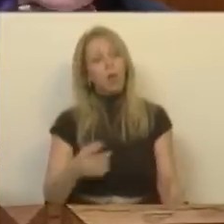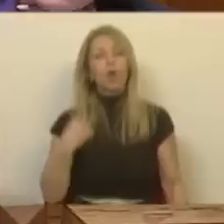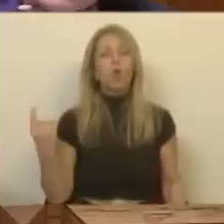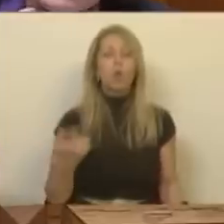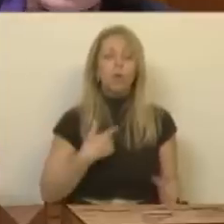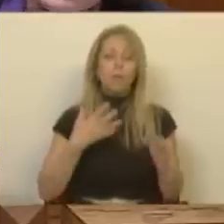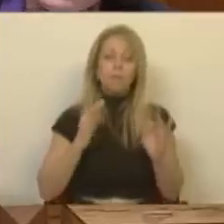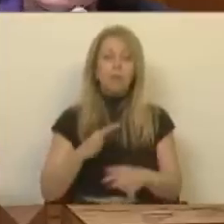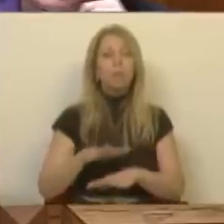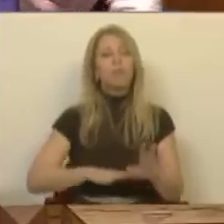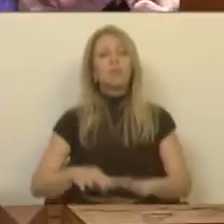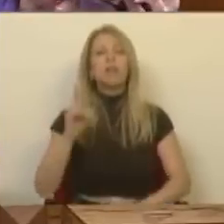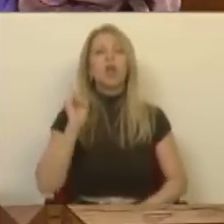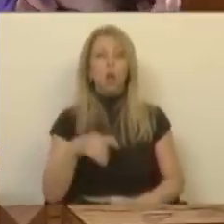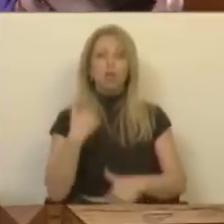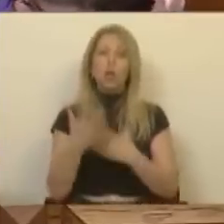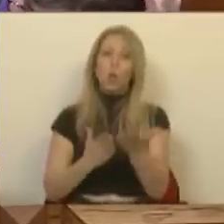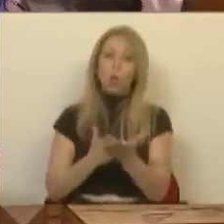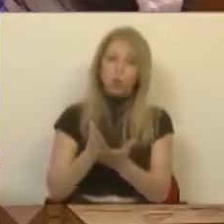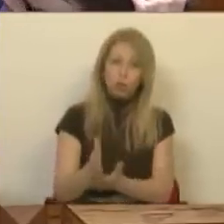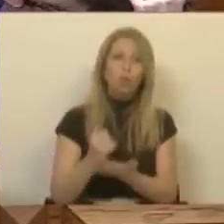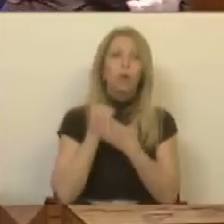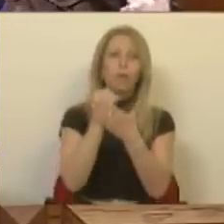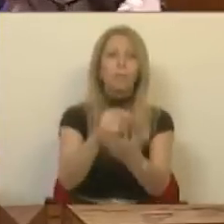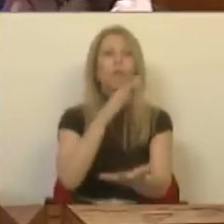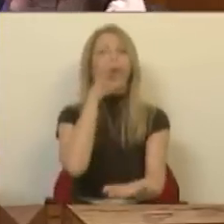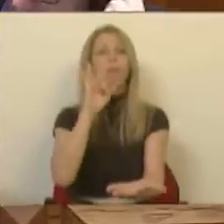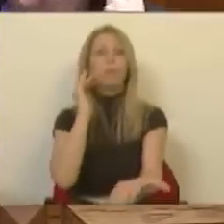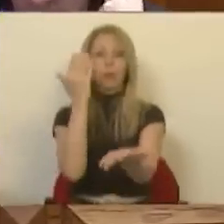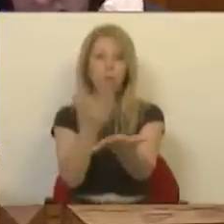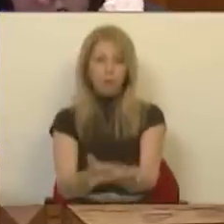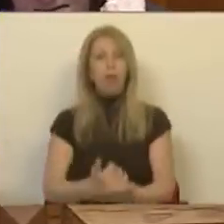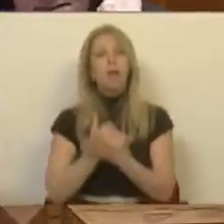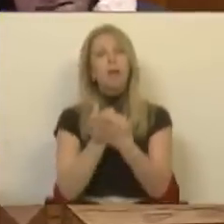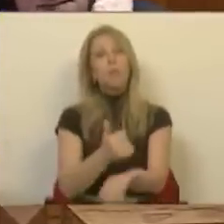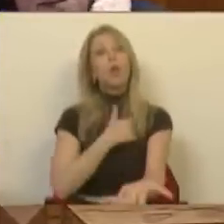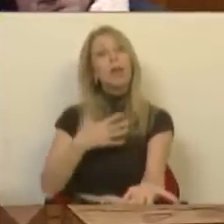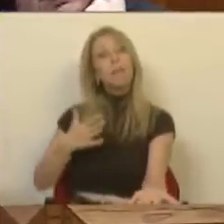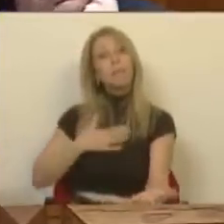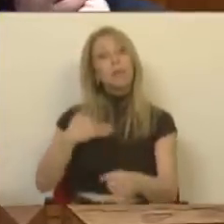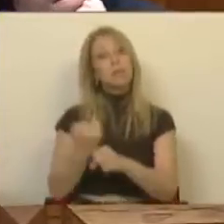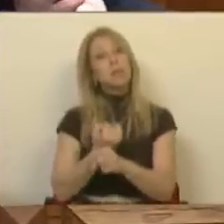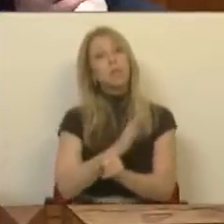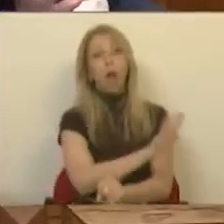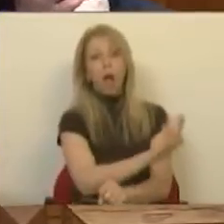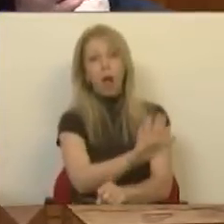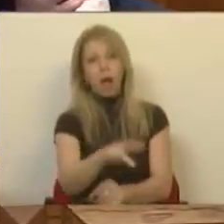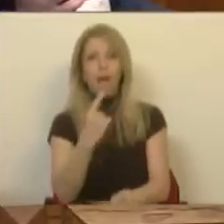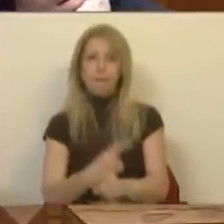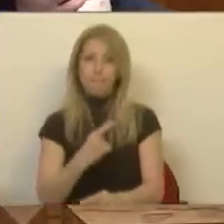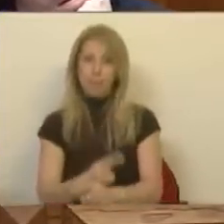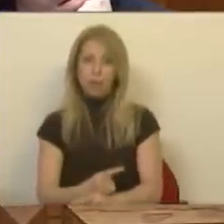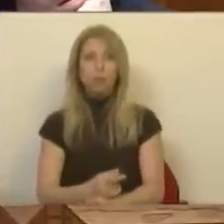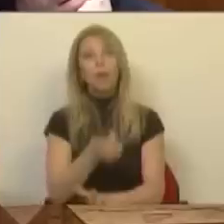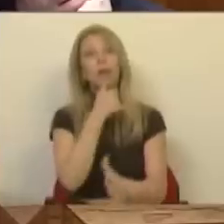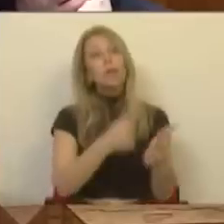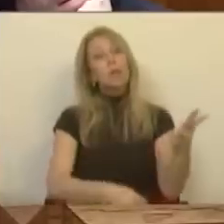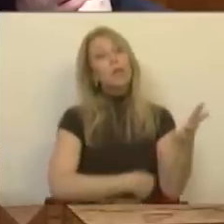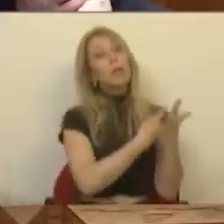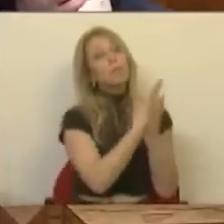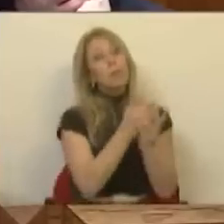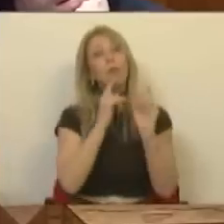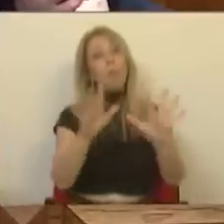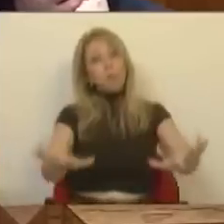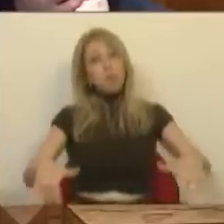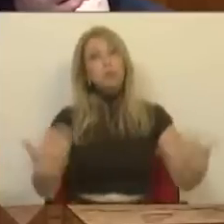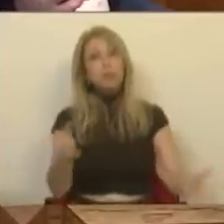continuar a apoiar as famílias apoiar as empresas para que o emprego se mantenha e continuar a adotar as medidas que são possíveis